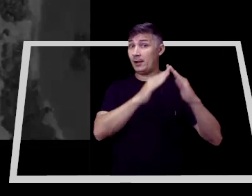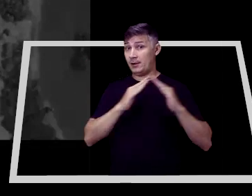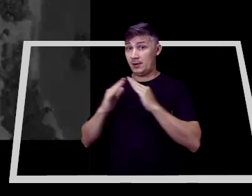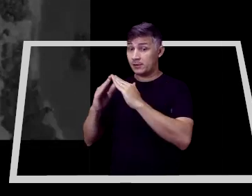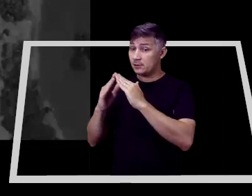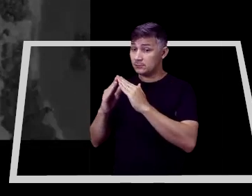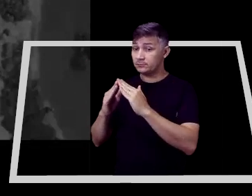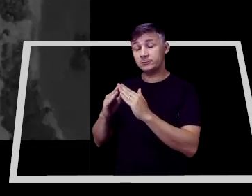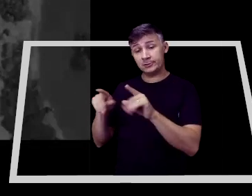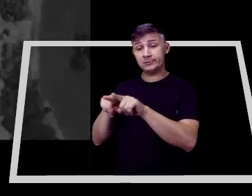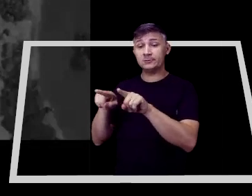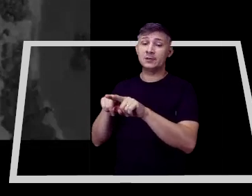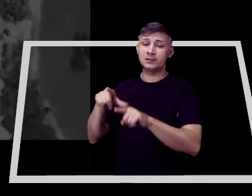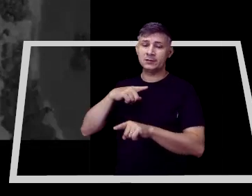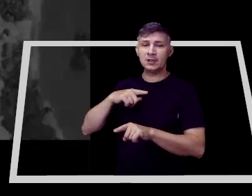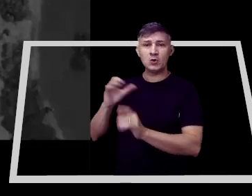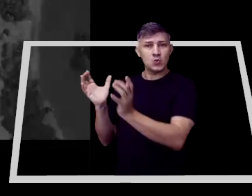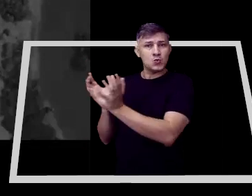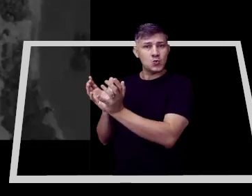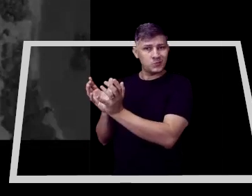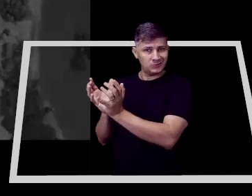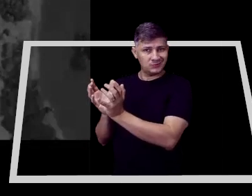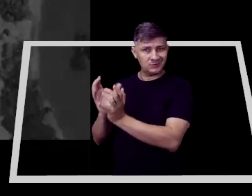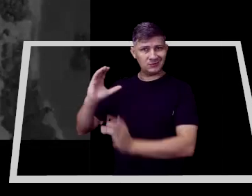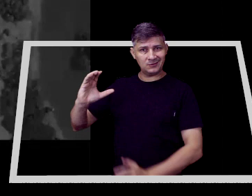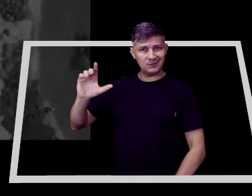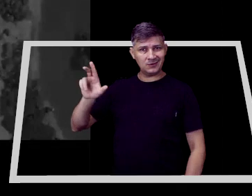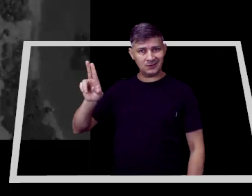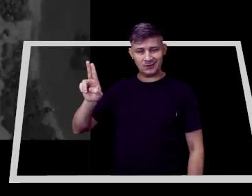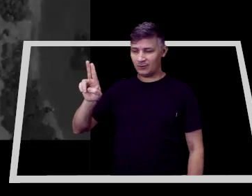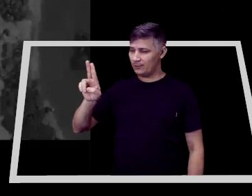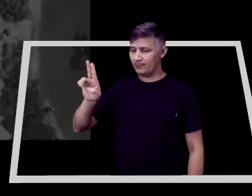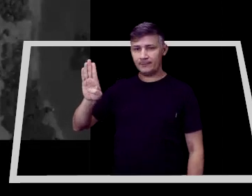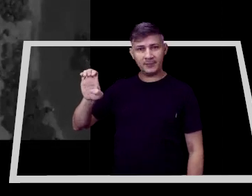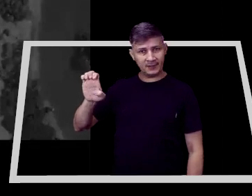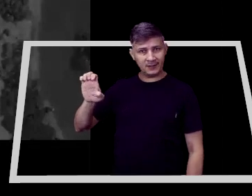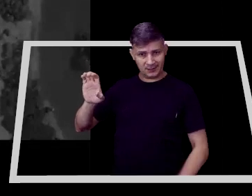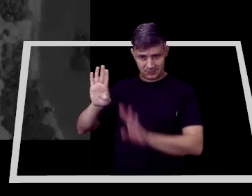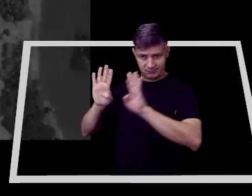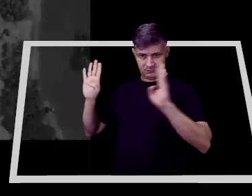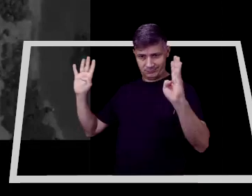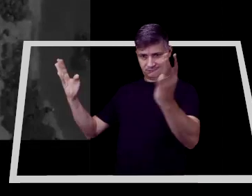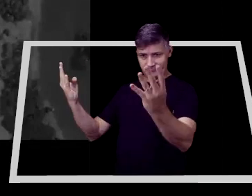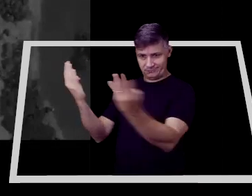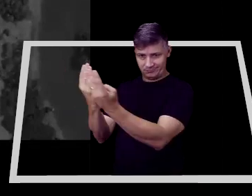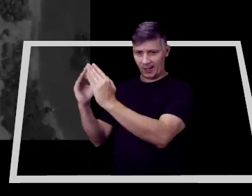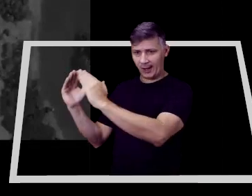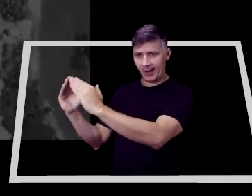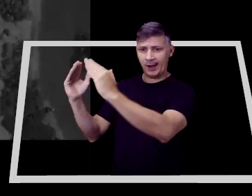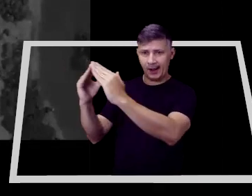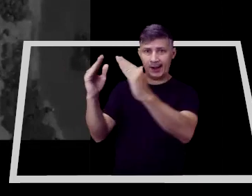e particularmente o clube do condomínio, também como esses vizinhos que, de certa